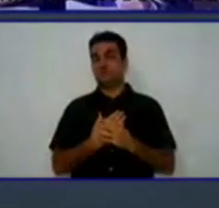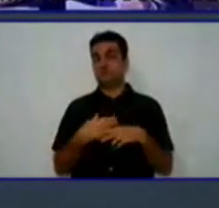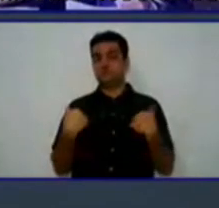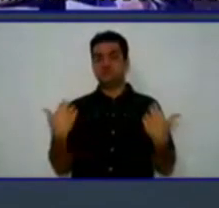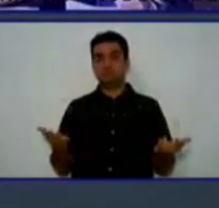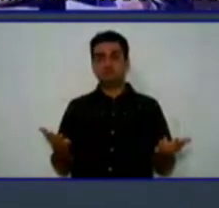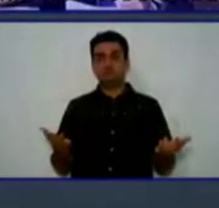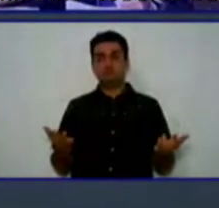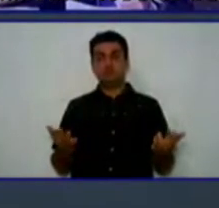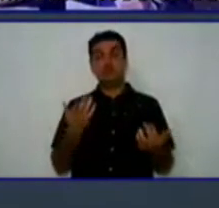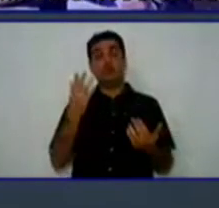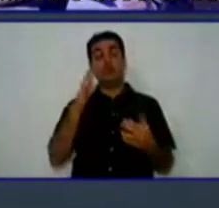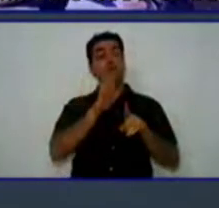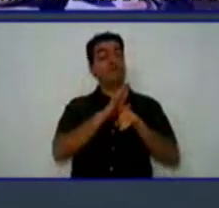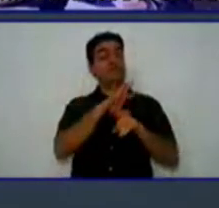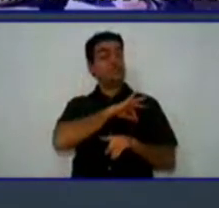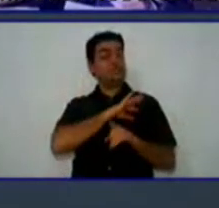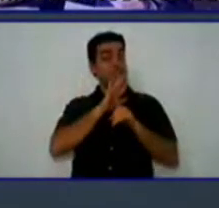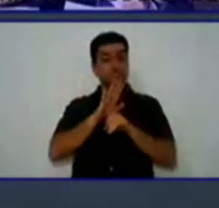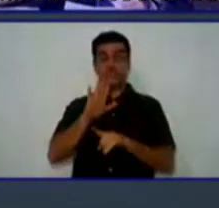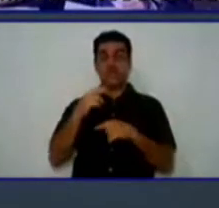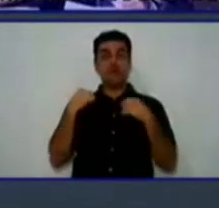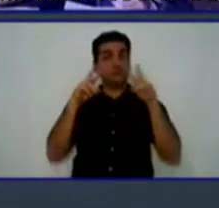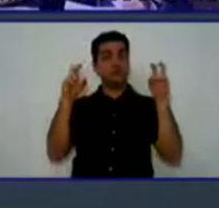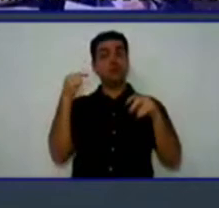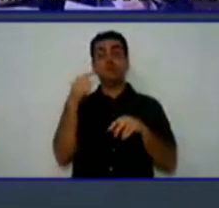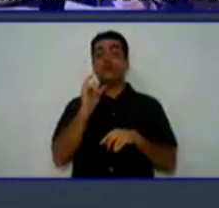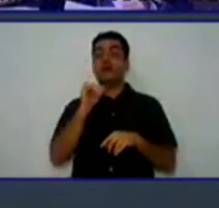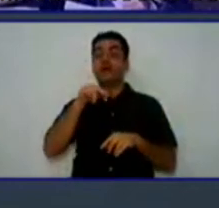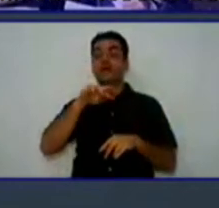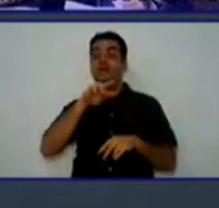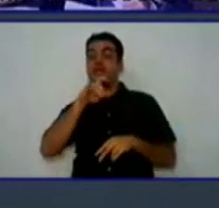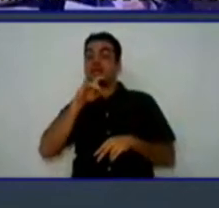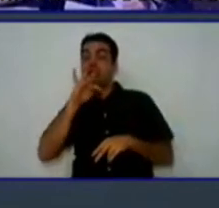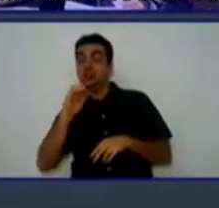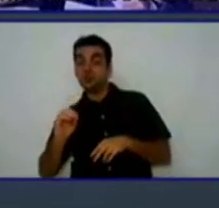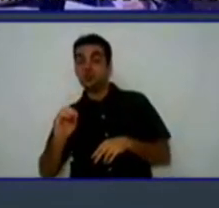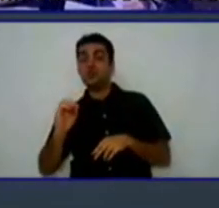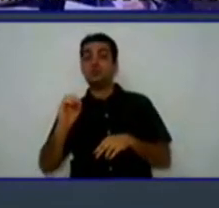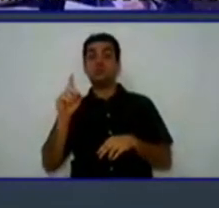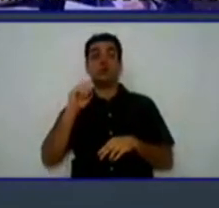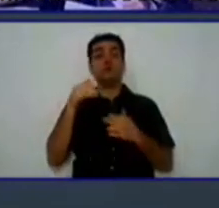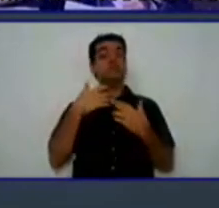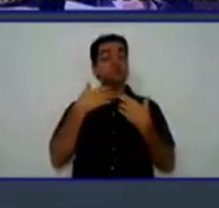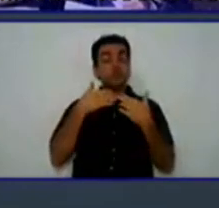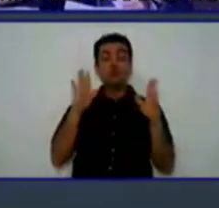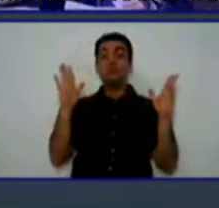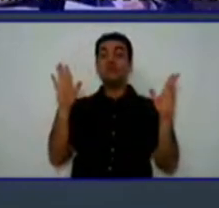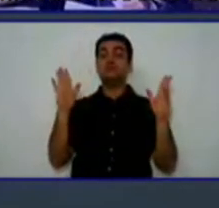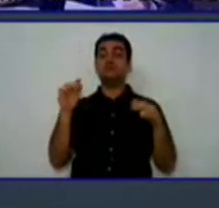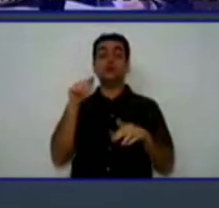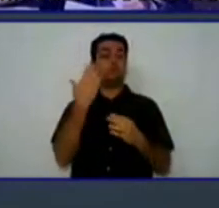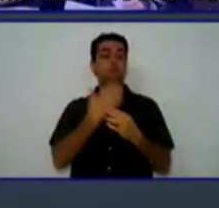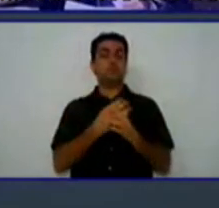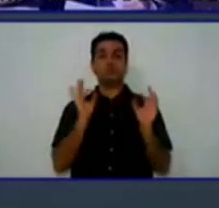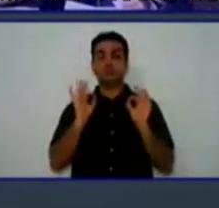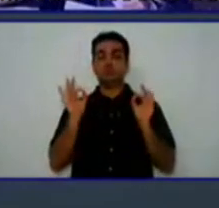nos autos esse inquérito, chama atenção porque é um inquérito em fase embrionária de investigação, ele não consta nos